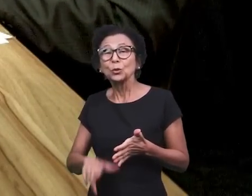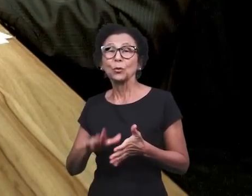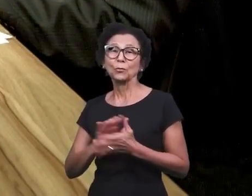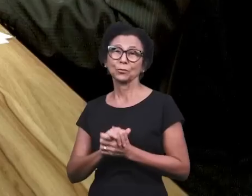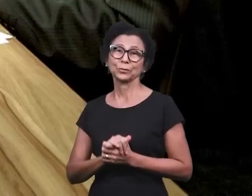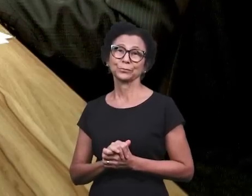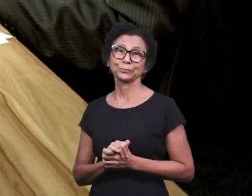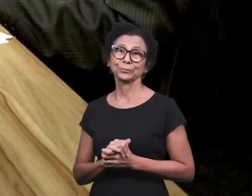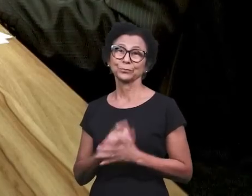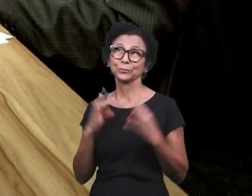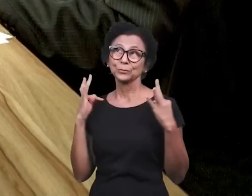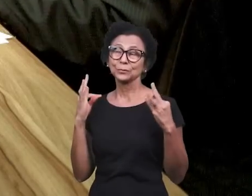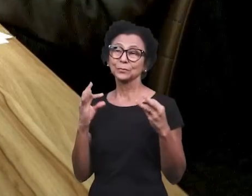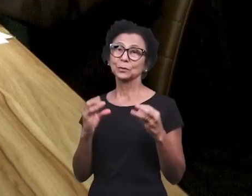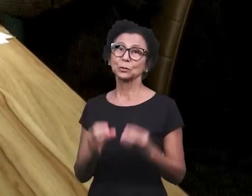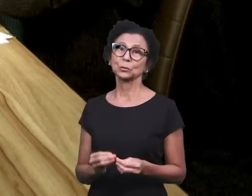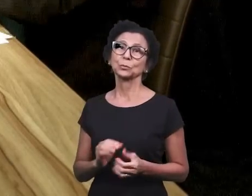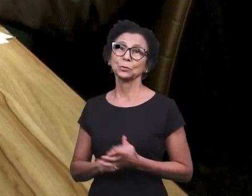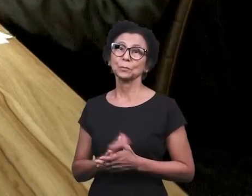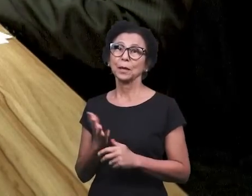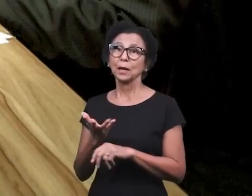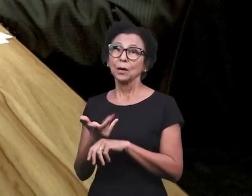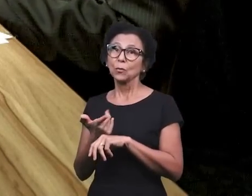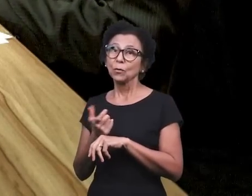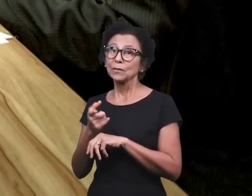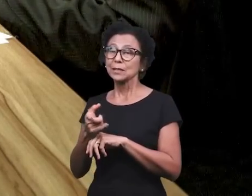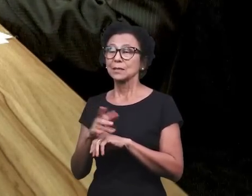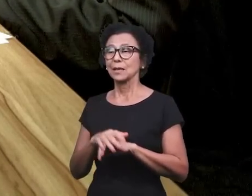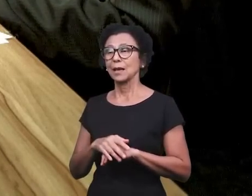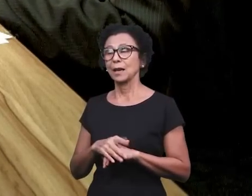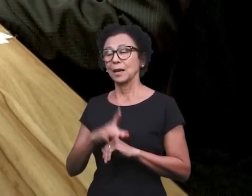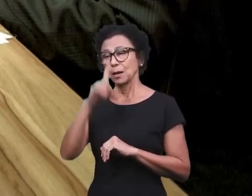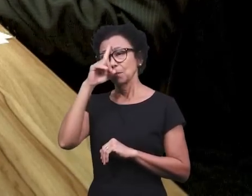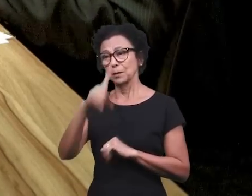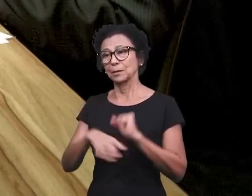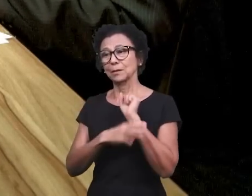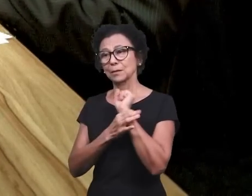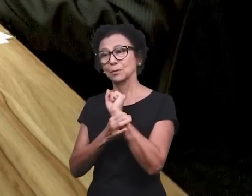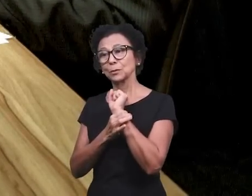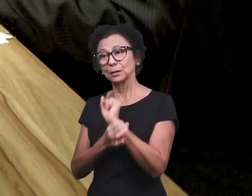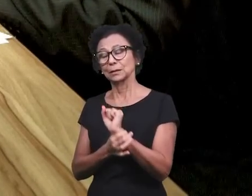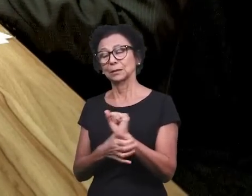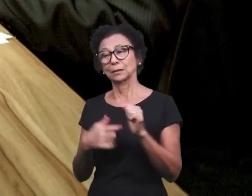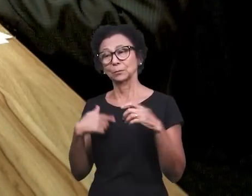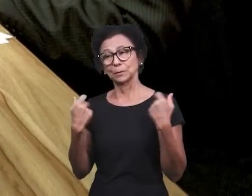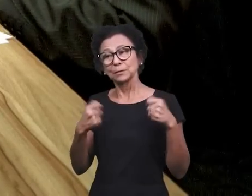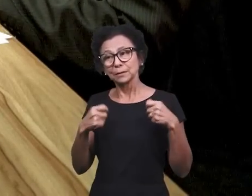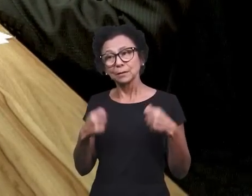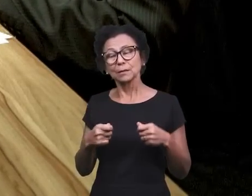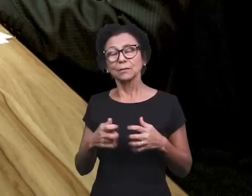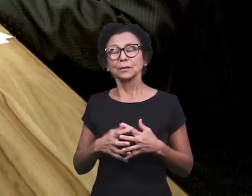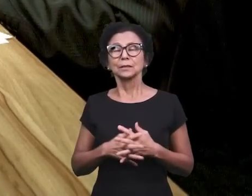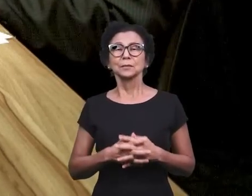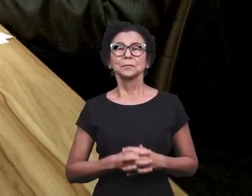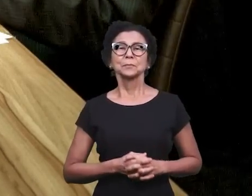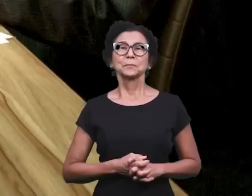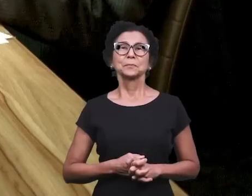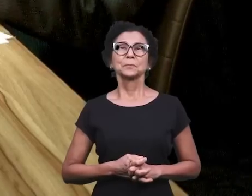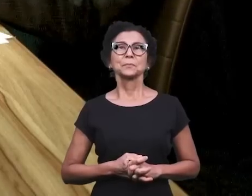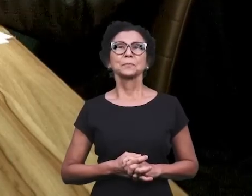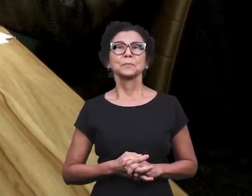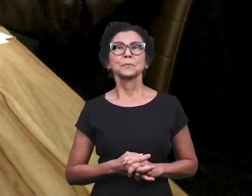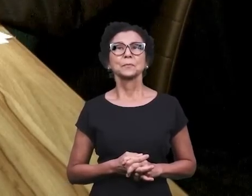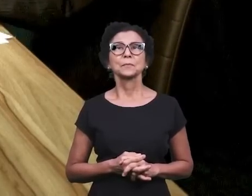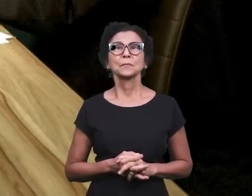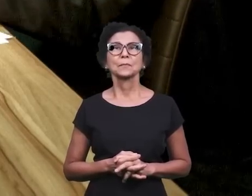pedido de esse mandato de segurança. Mandato de segurança. E é muito interessante, Júlio, assim, porque às vezes a gente pensa assim, não,